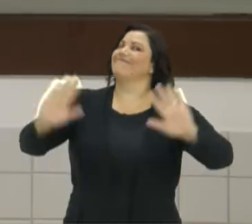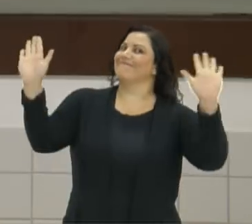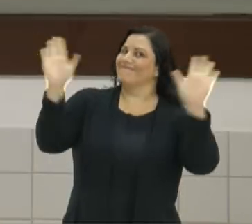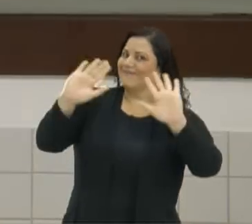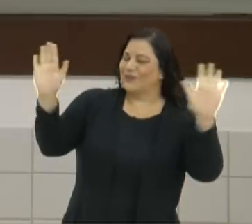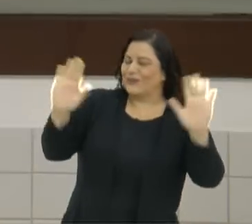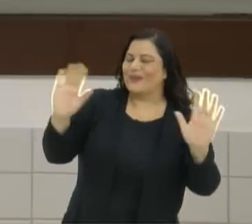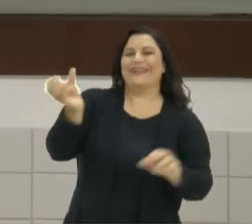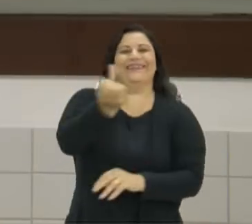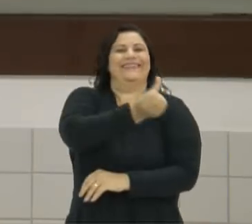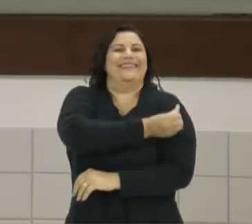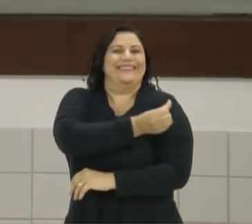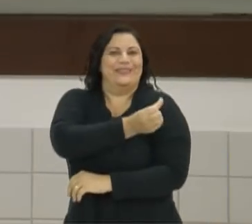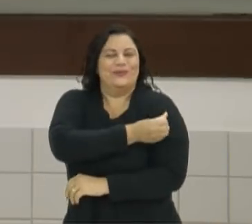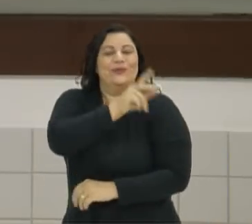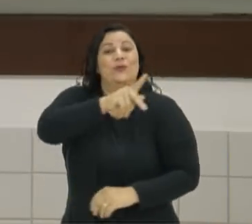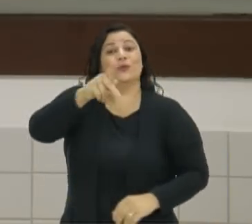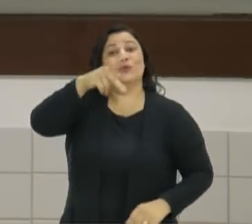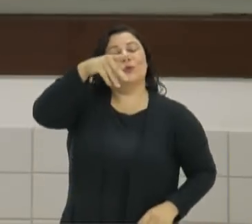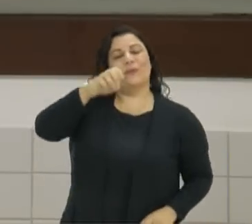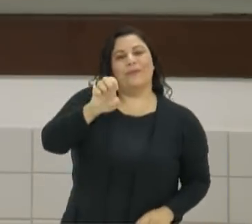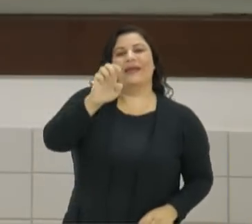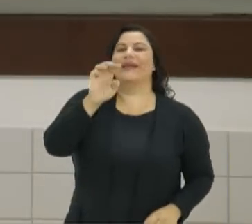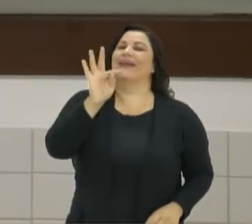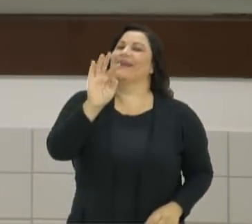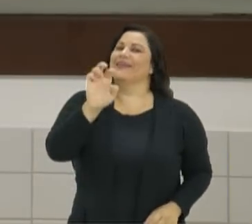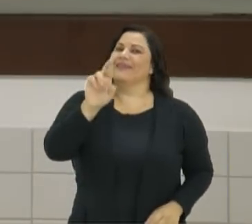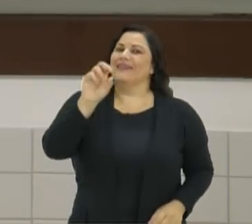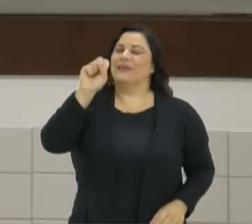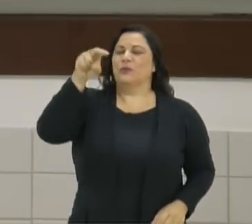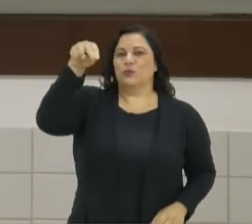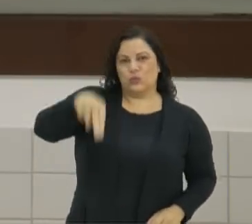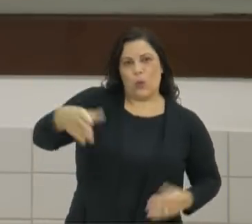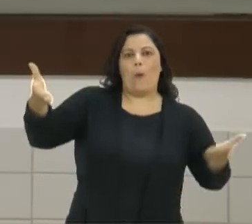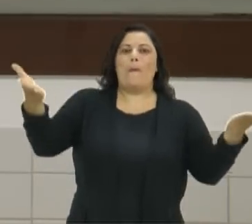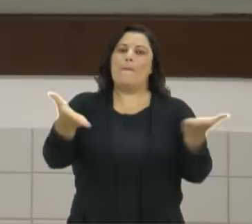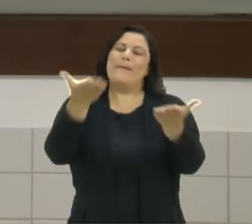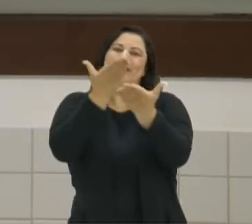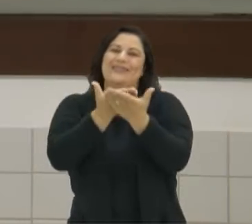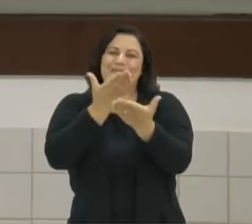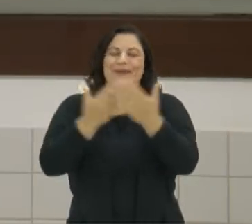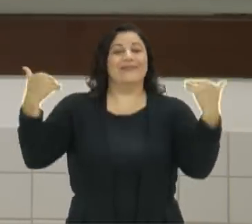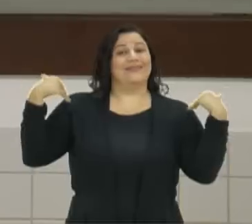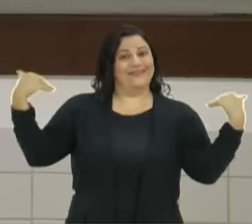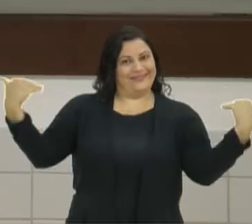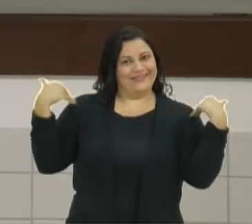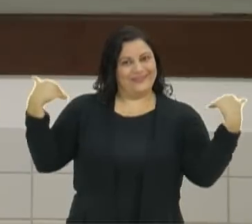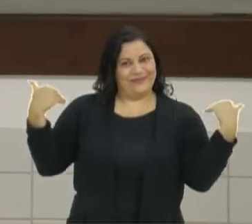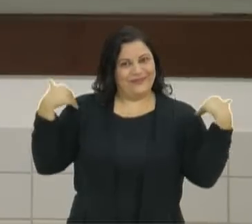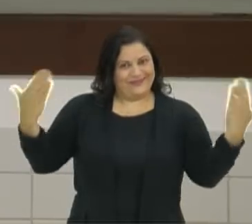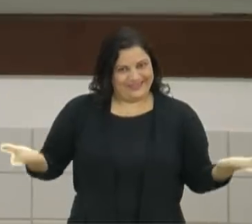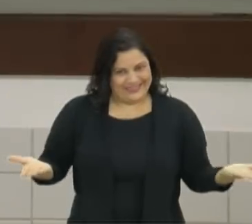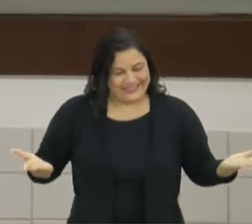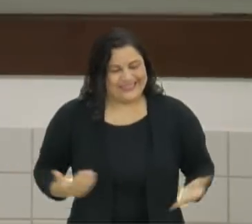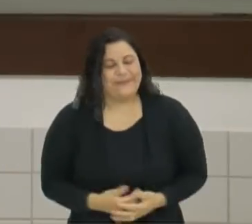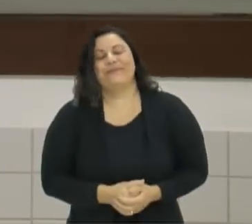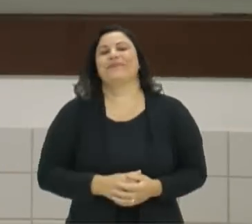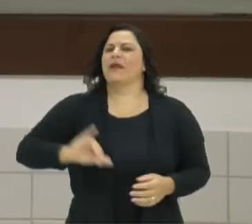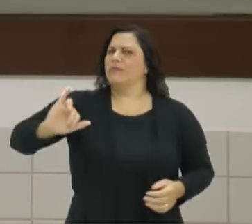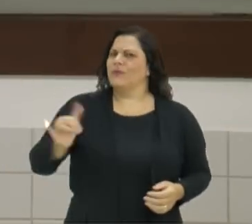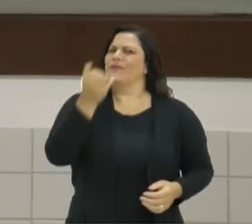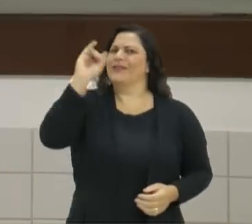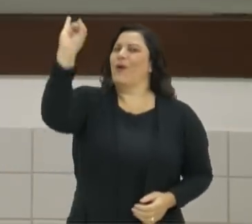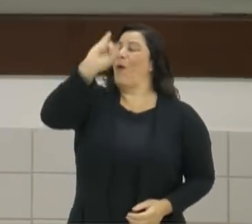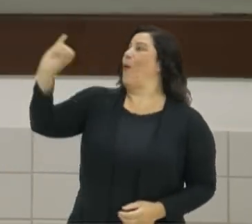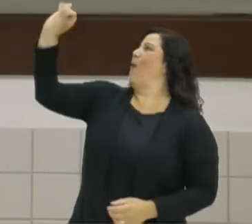Olá, pessoal do sexto ano, eu sou o professor Peterson e nós temos mais uma aula de educação física. Aproveitando, vamos dar oi